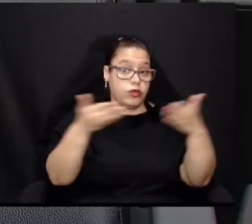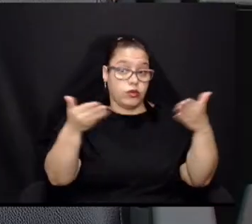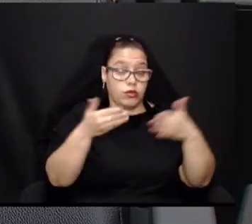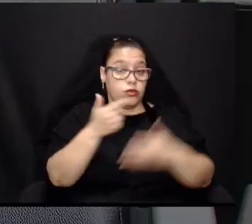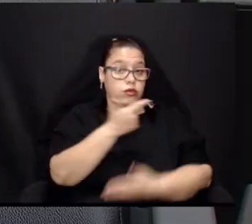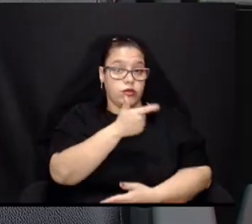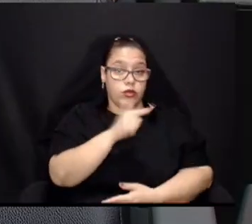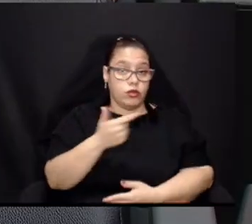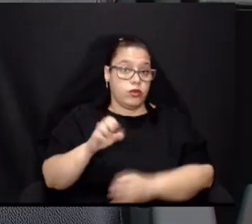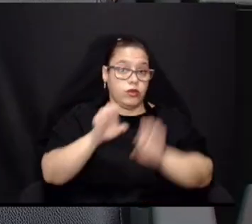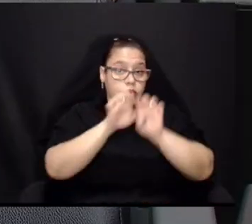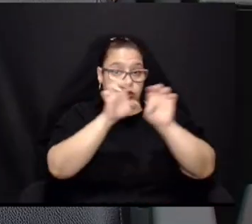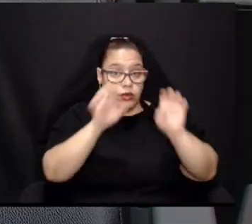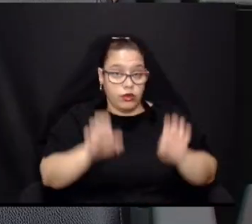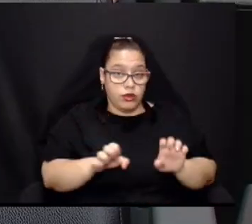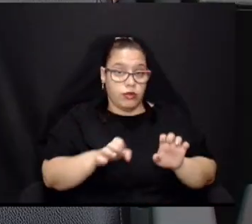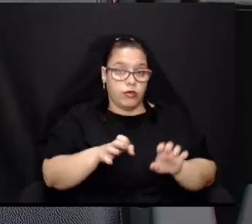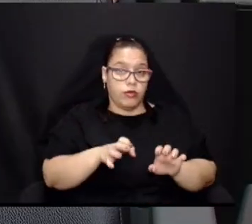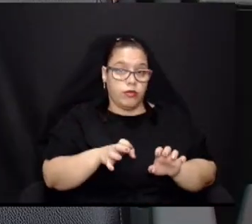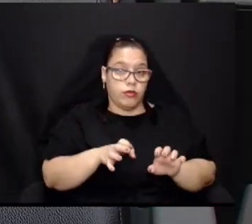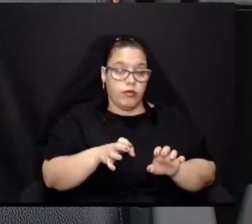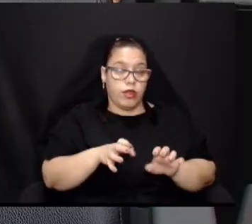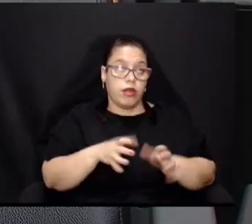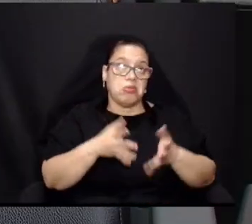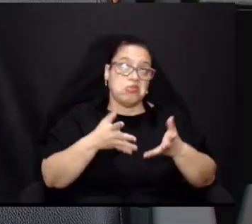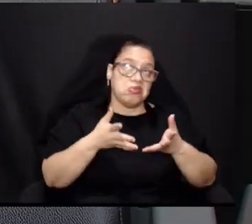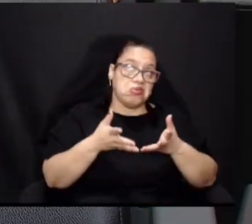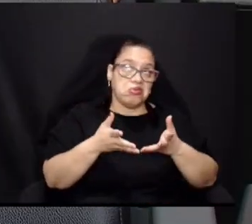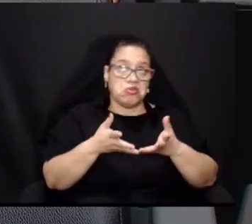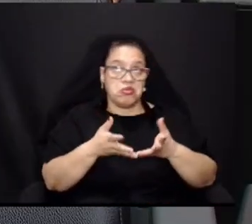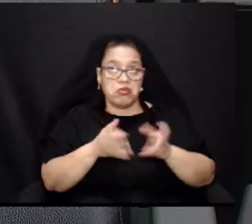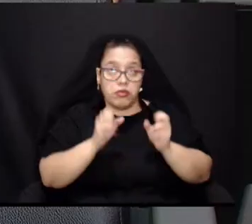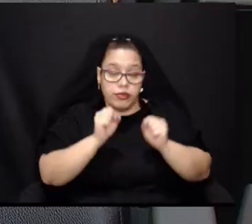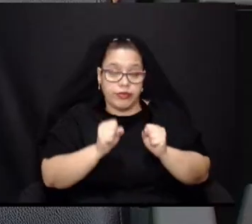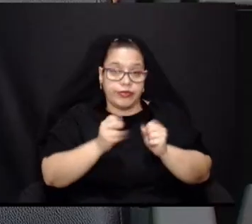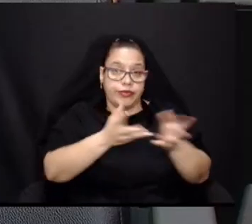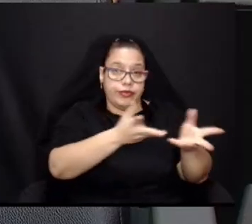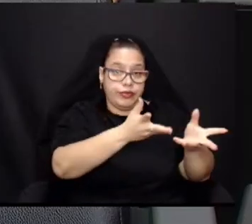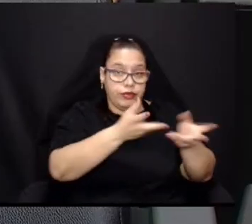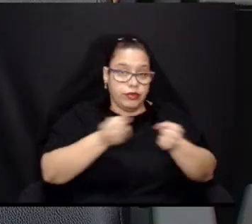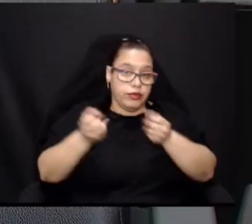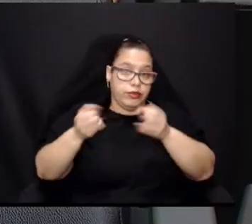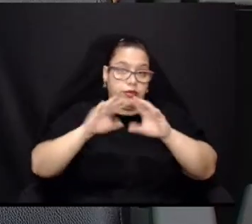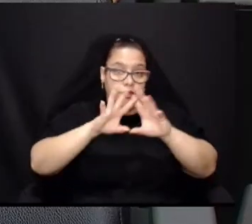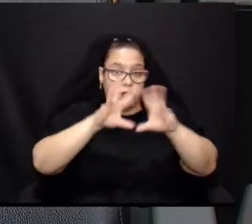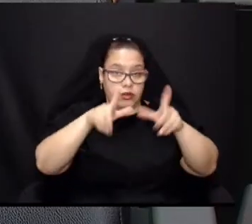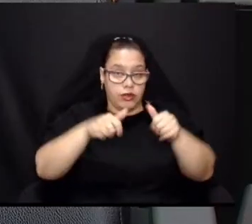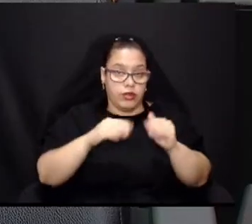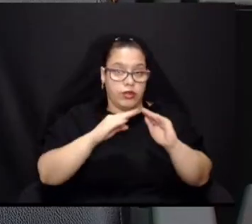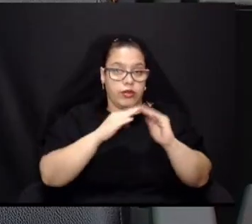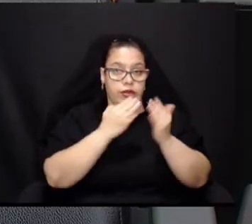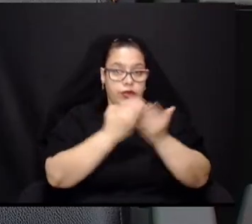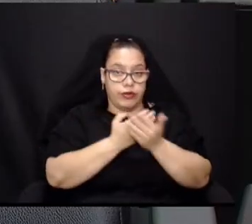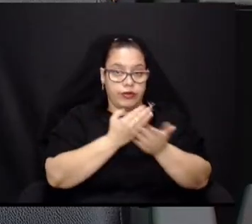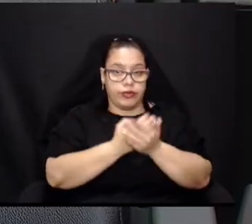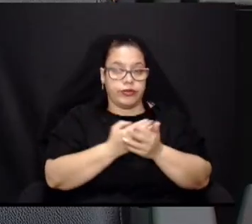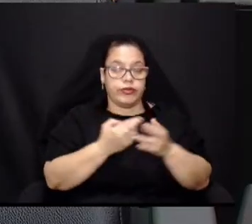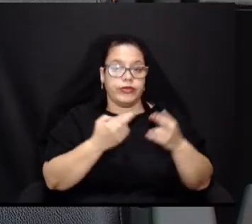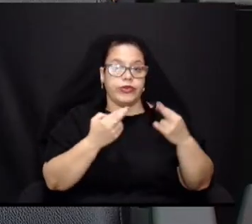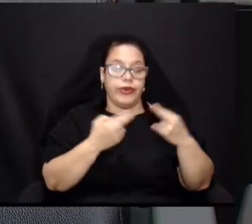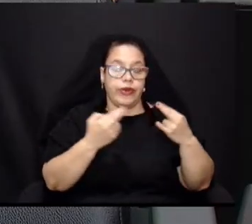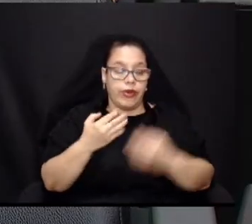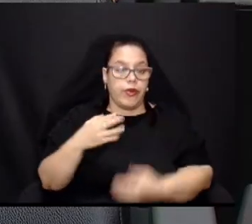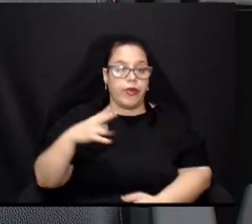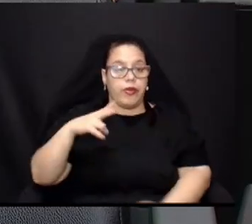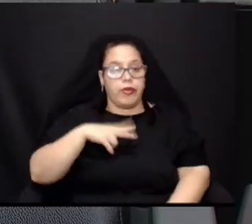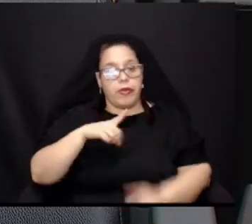tão robusta que permita a gente convidar todas as escolas da rede, todas as escolas particulares, mas a gente tenta